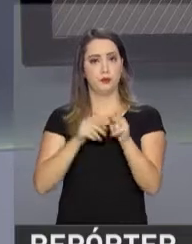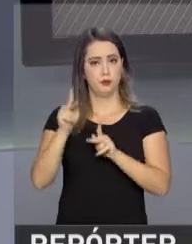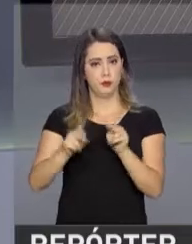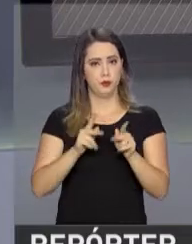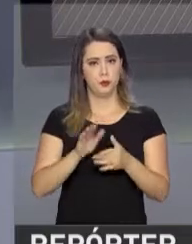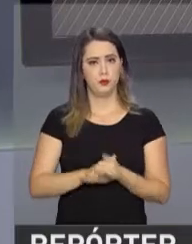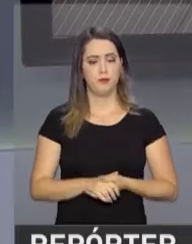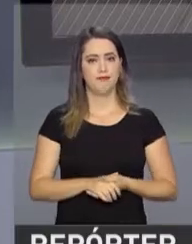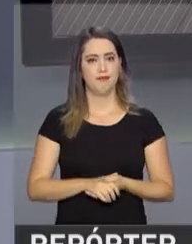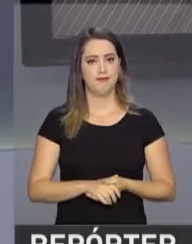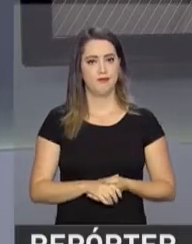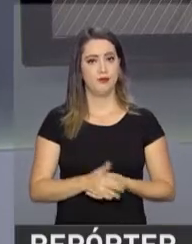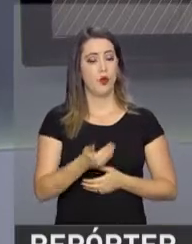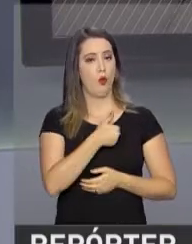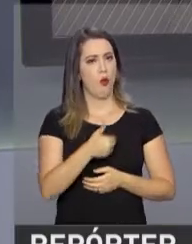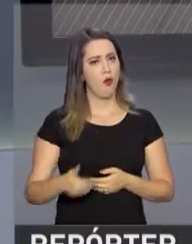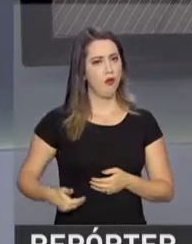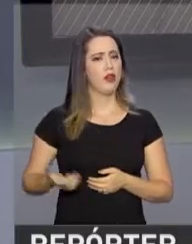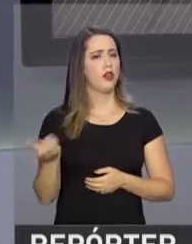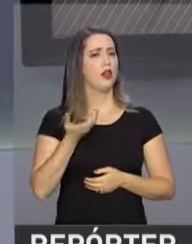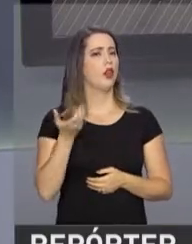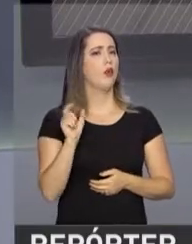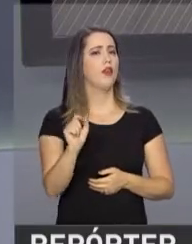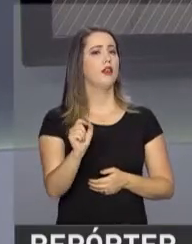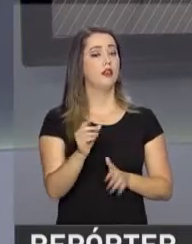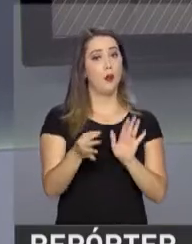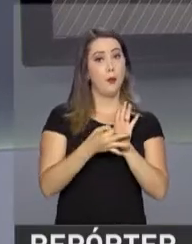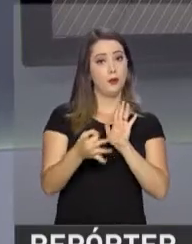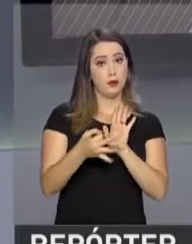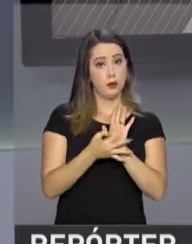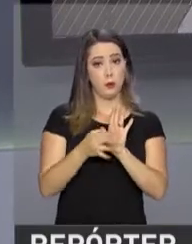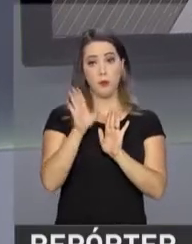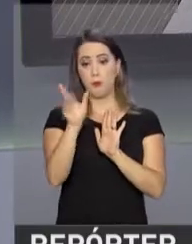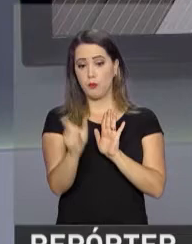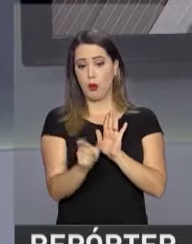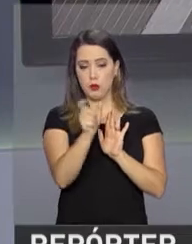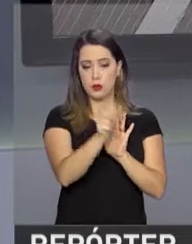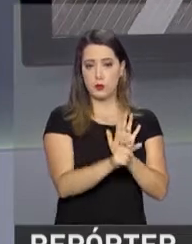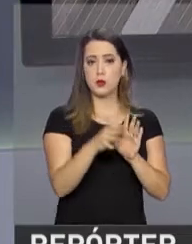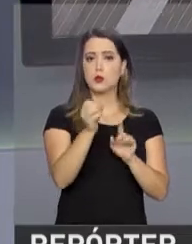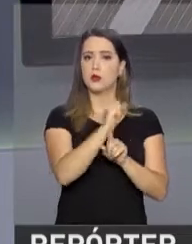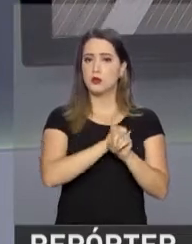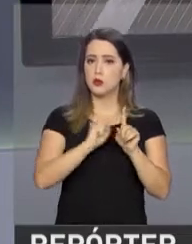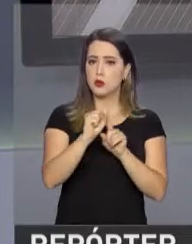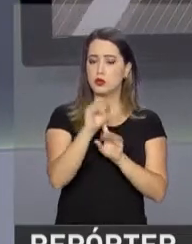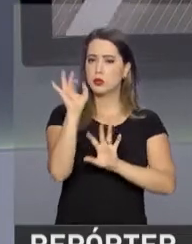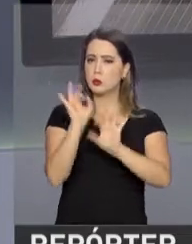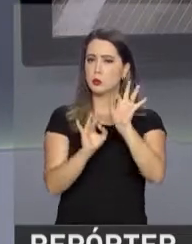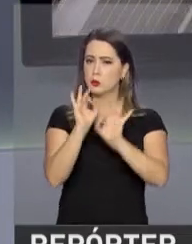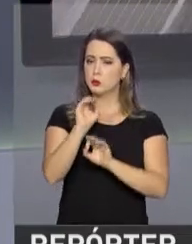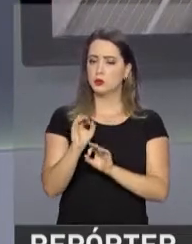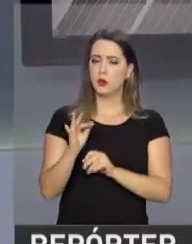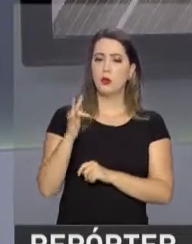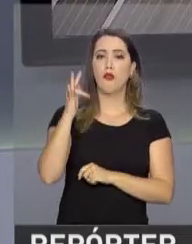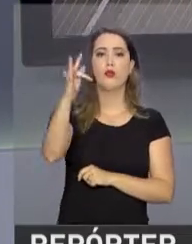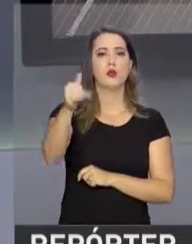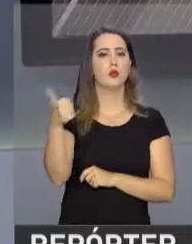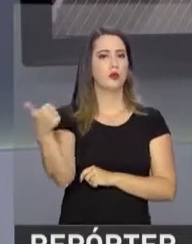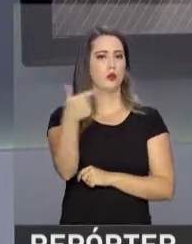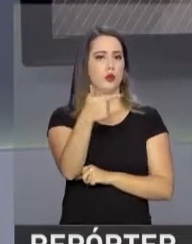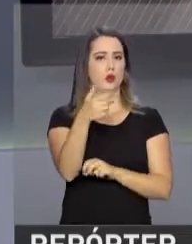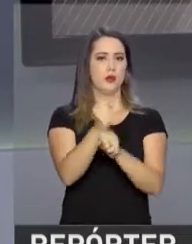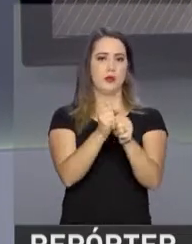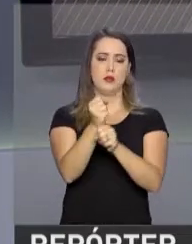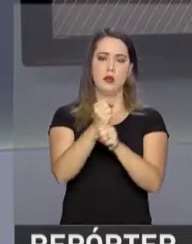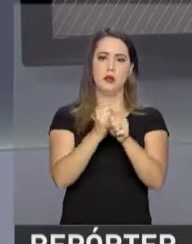sugestões da sociedade para ajudar a planejar o brasil dos próximos 12 anos a proposta faz parte da estratégia nacional de